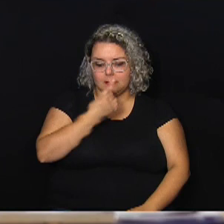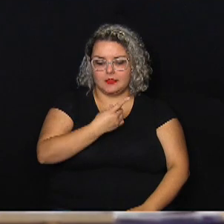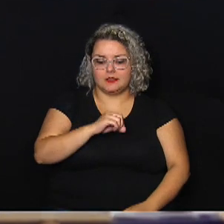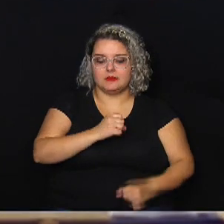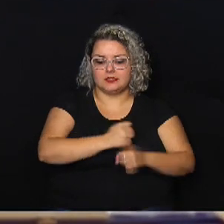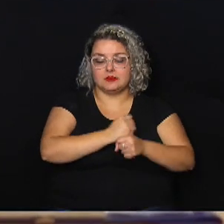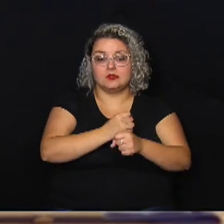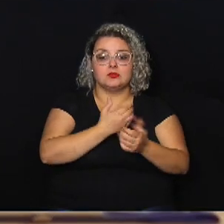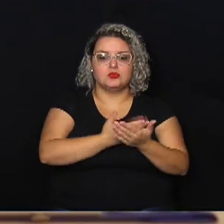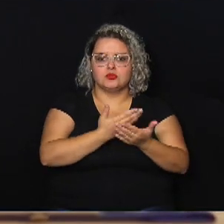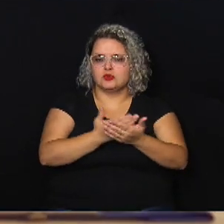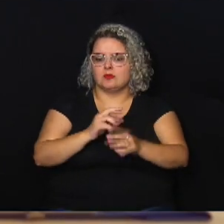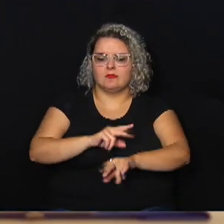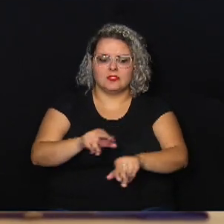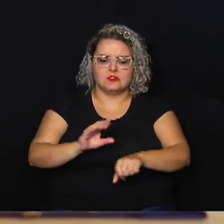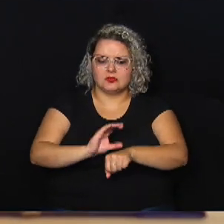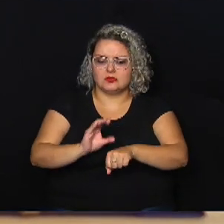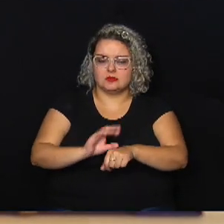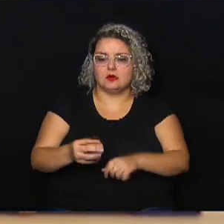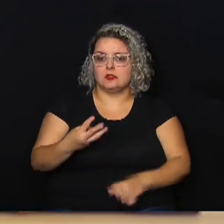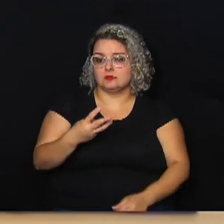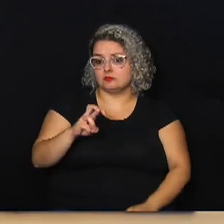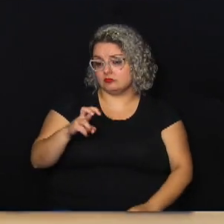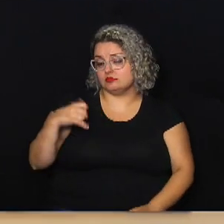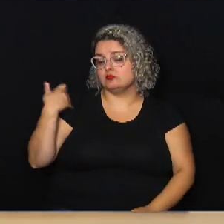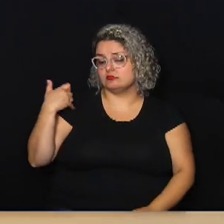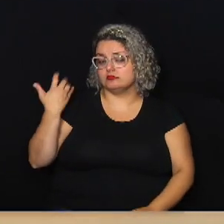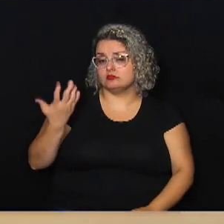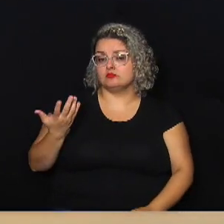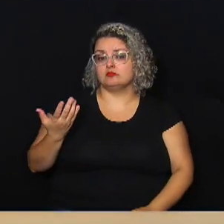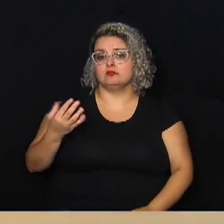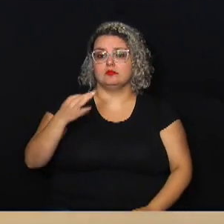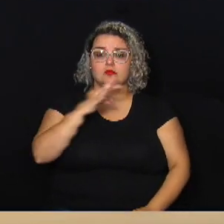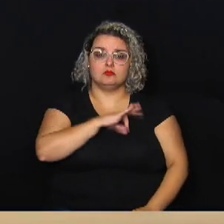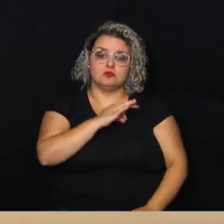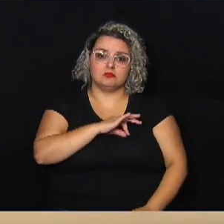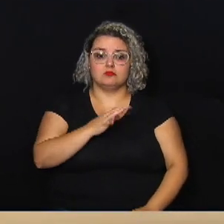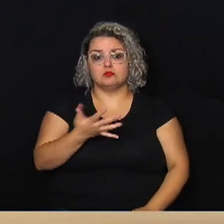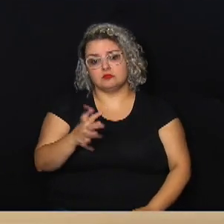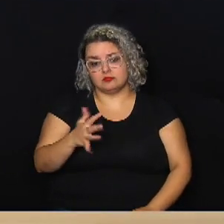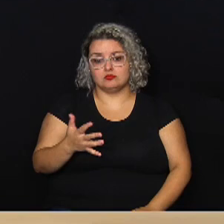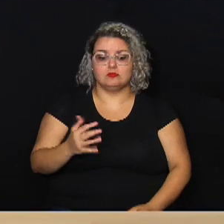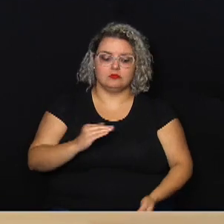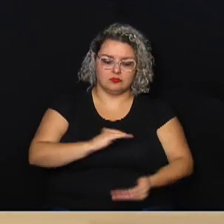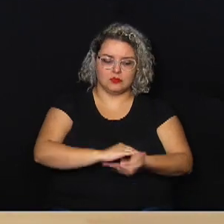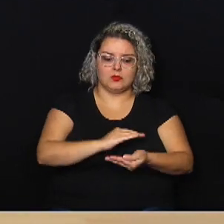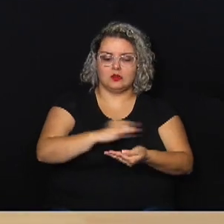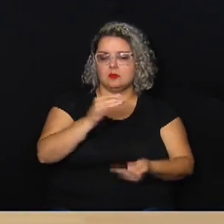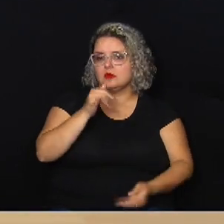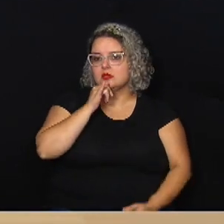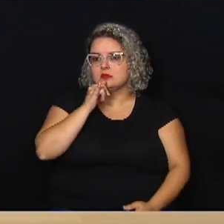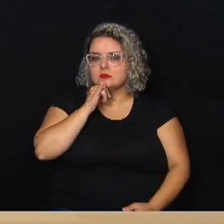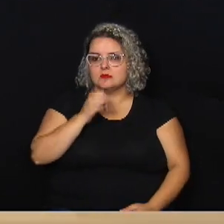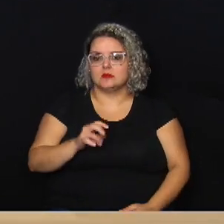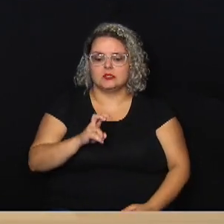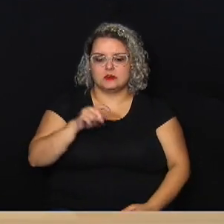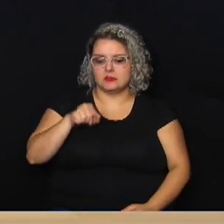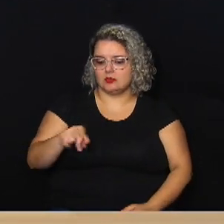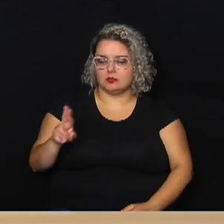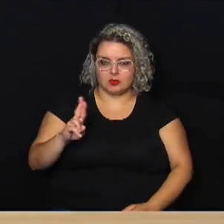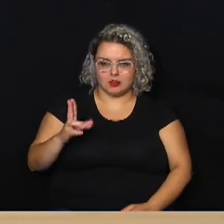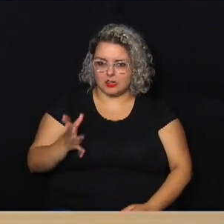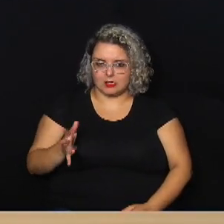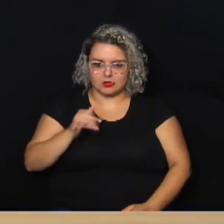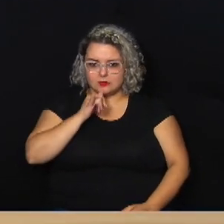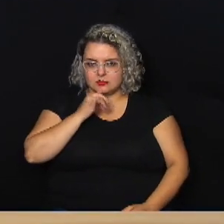Você deve ter, com 35 anos, um salário anual acumulado. Vou dar um exemplo. Você ganha R$5.000, você